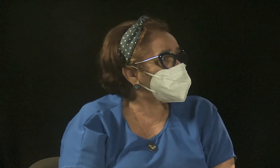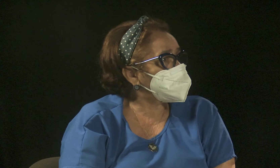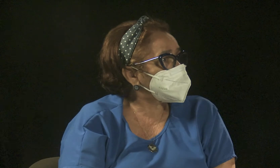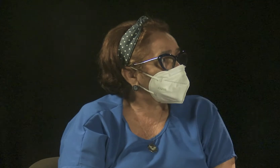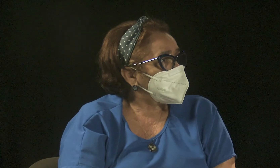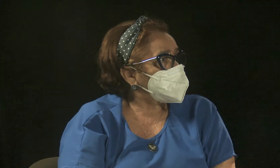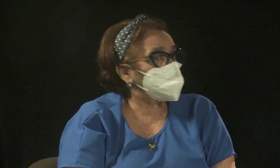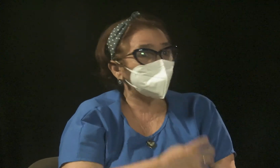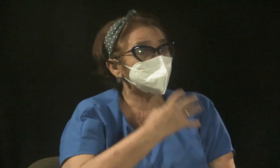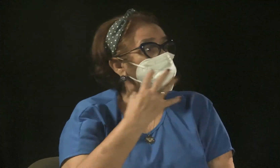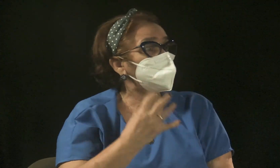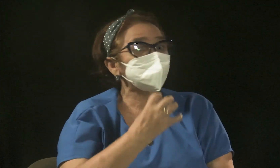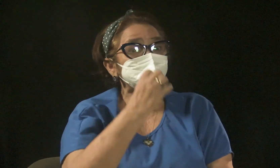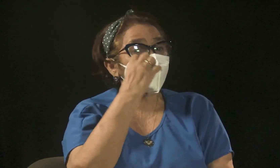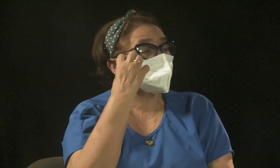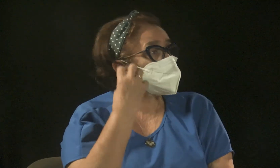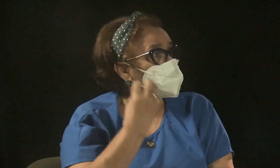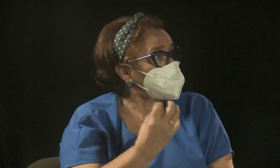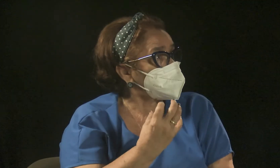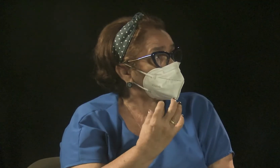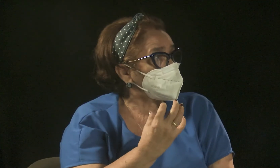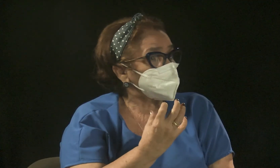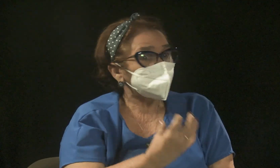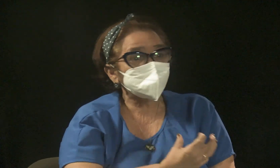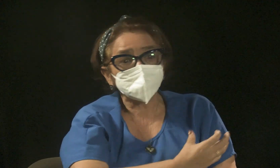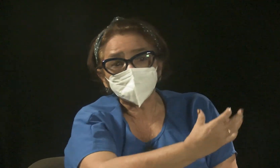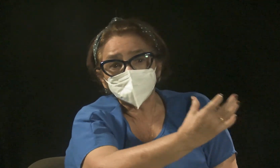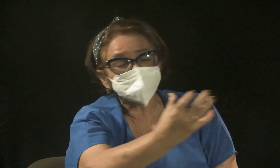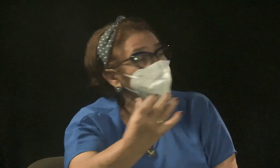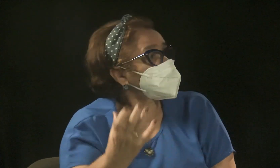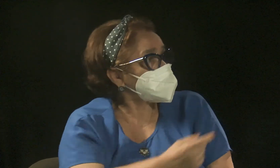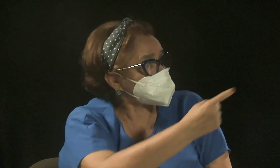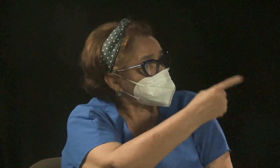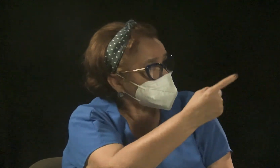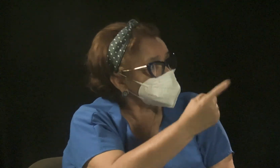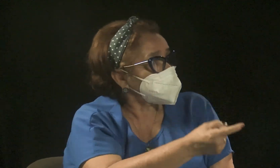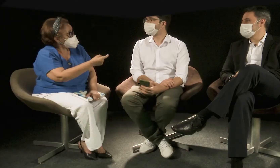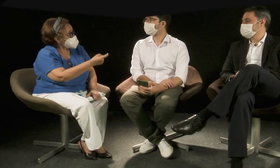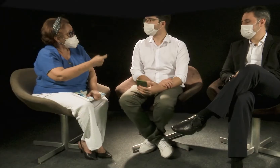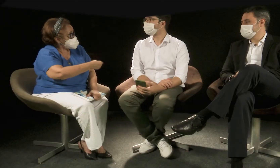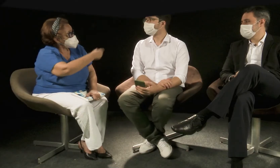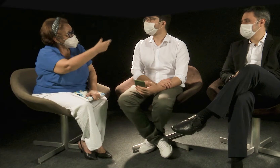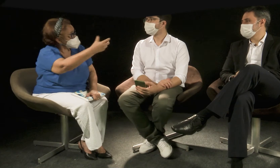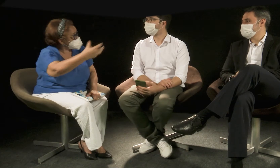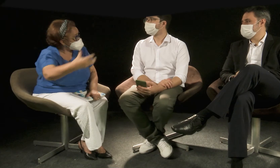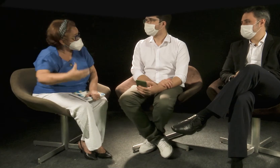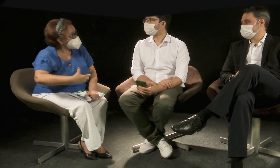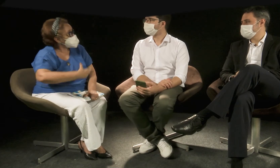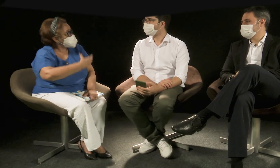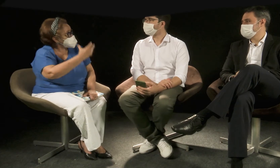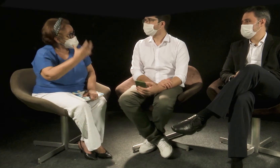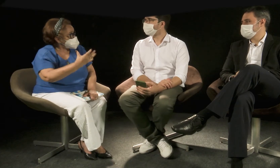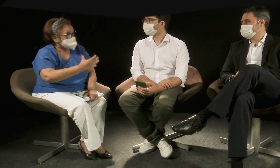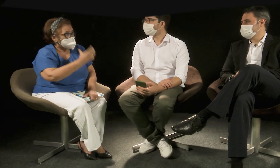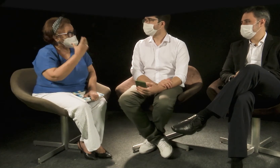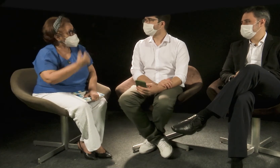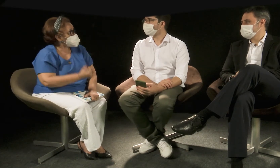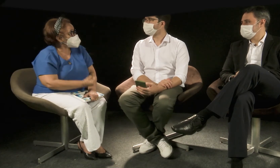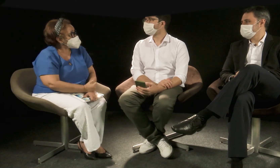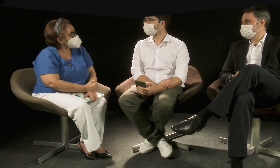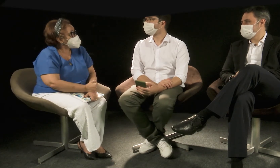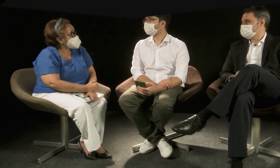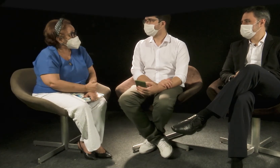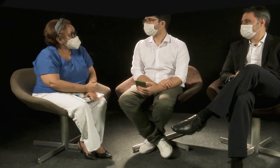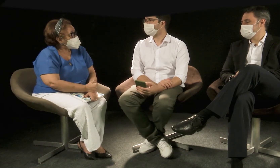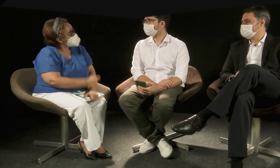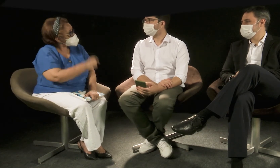de Deus, porque as crianças elas vivem sem conseguir se relacionar mais com os meninos, com os vizinhos, porque não tem um